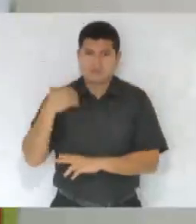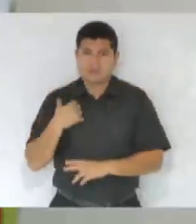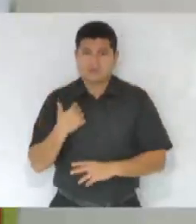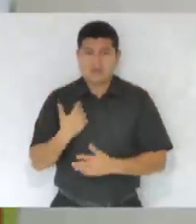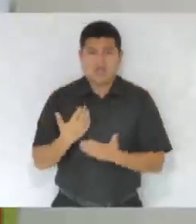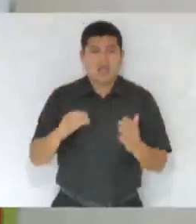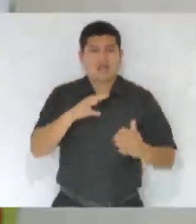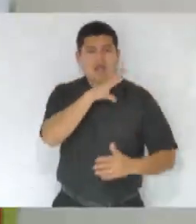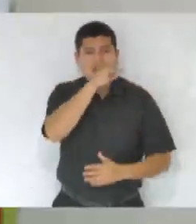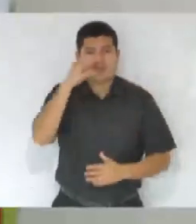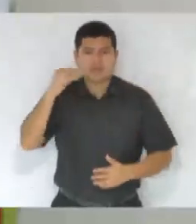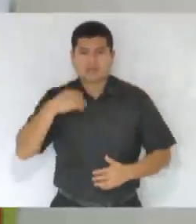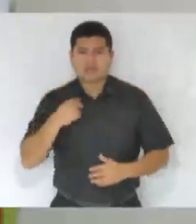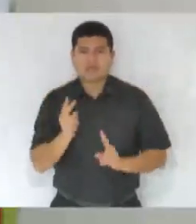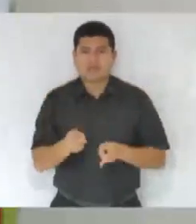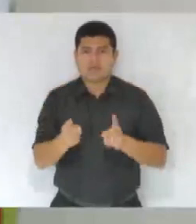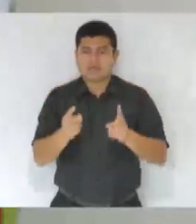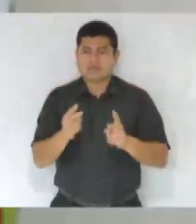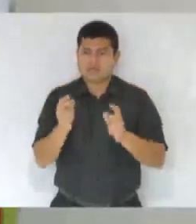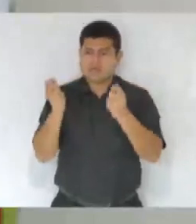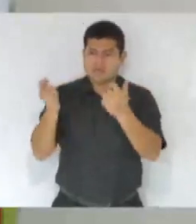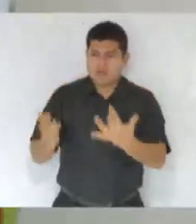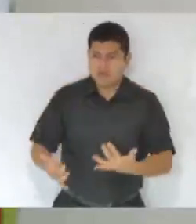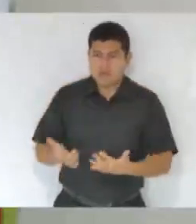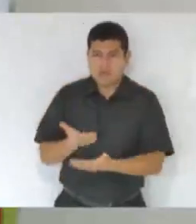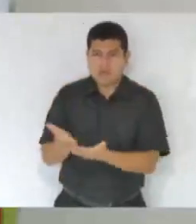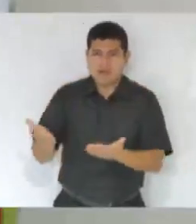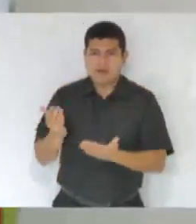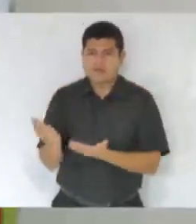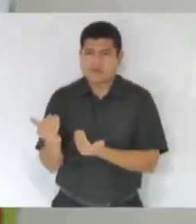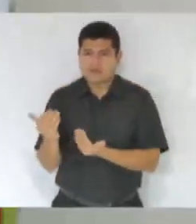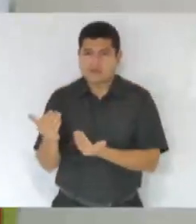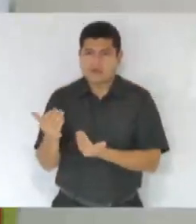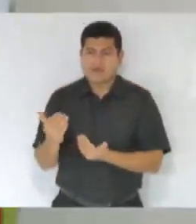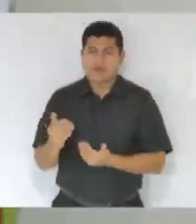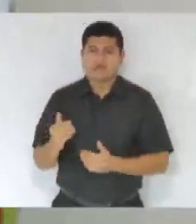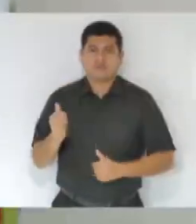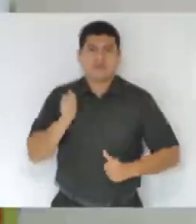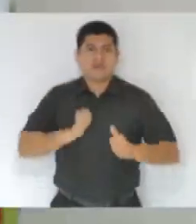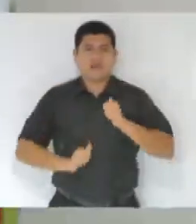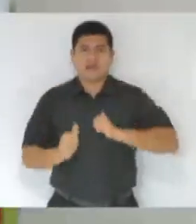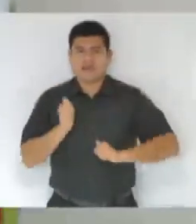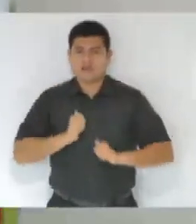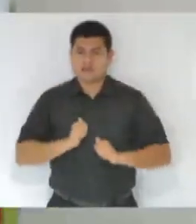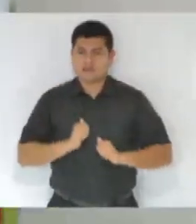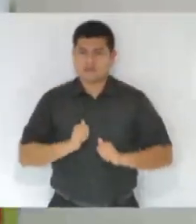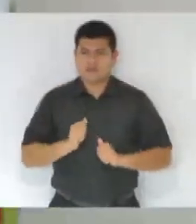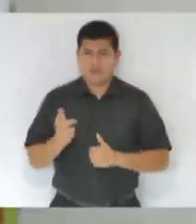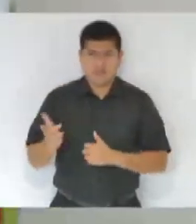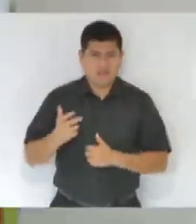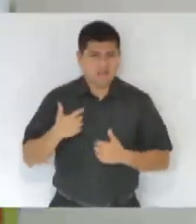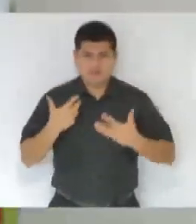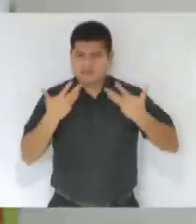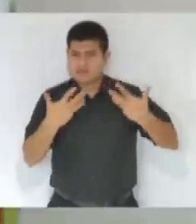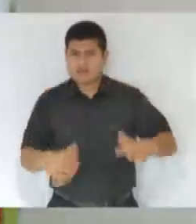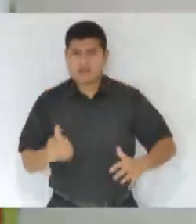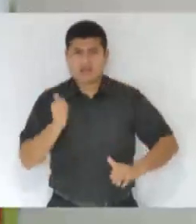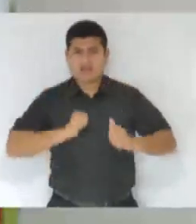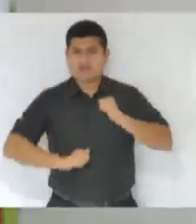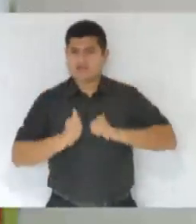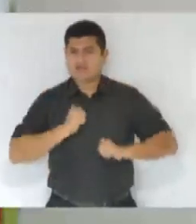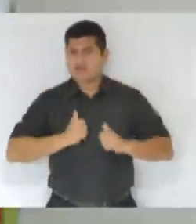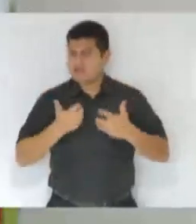jovens a esperança. Mas eu não quero a sua esperança. Eu não quero que vocês tenham